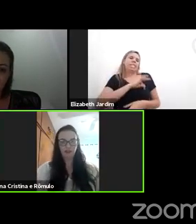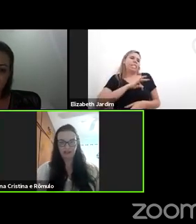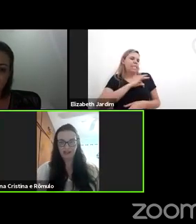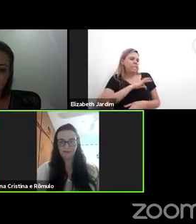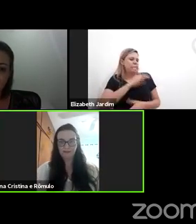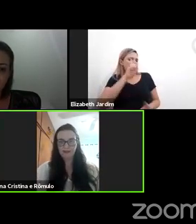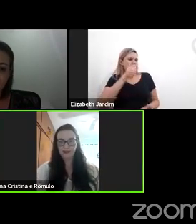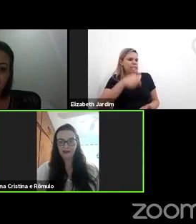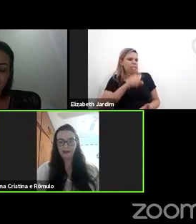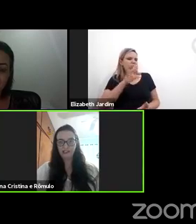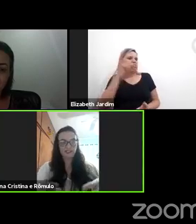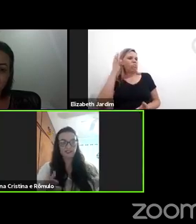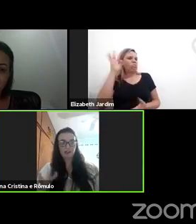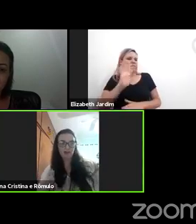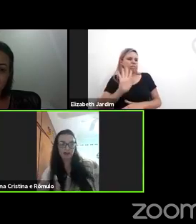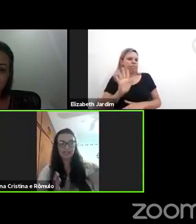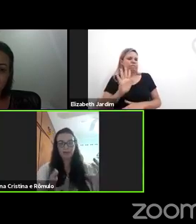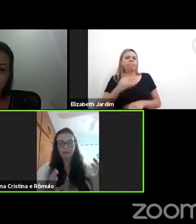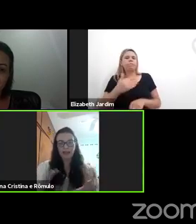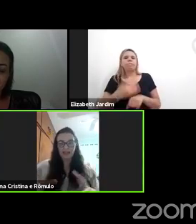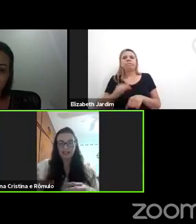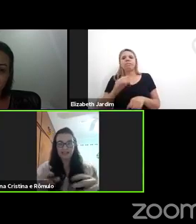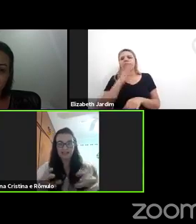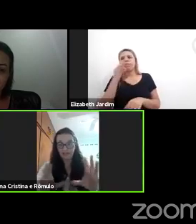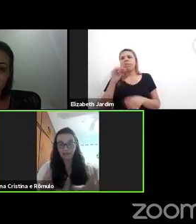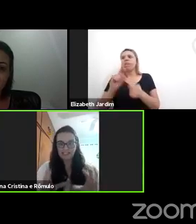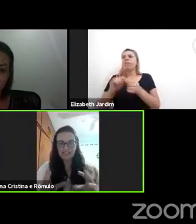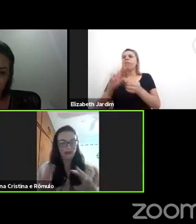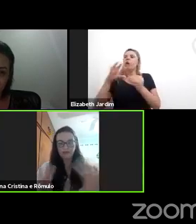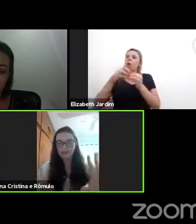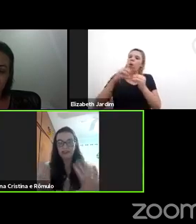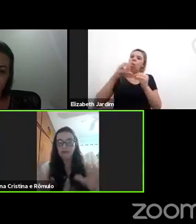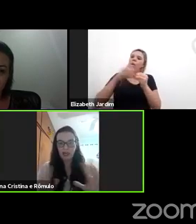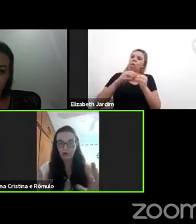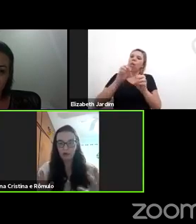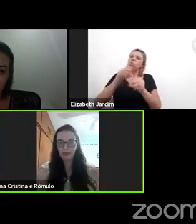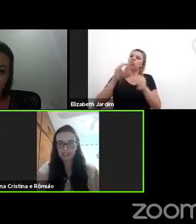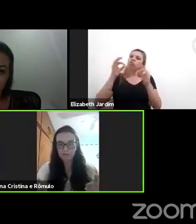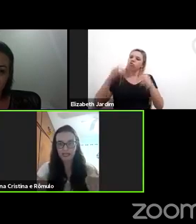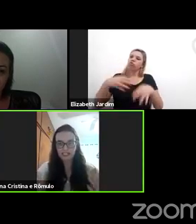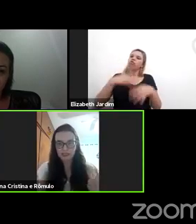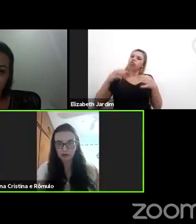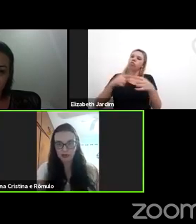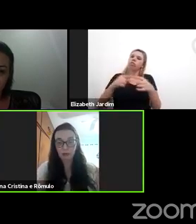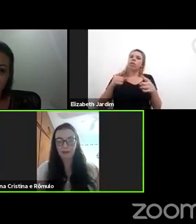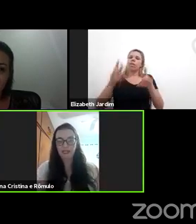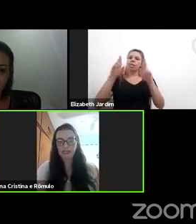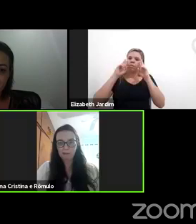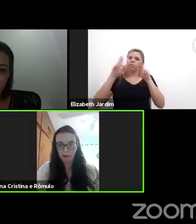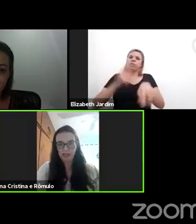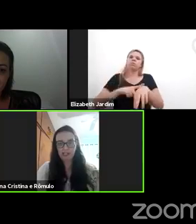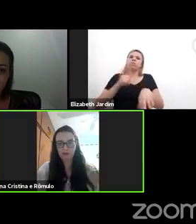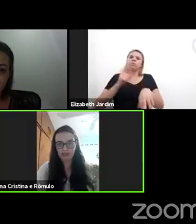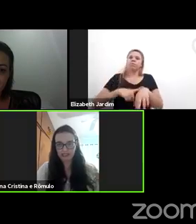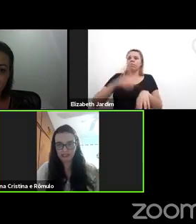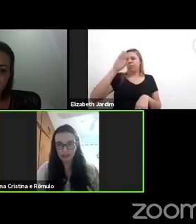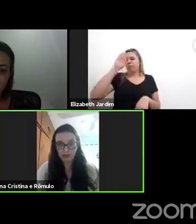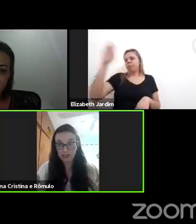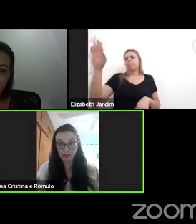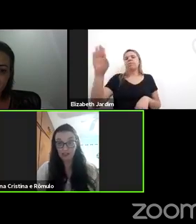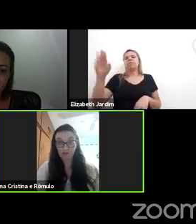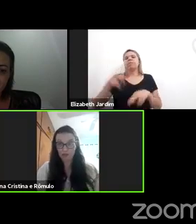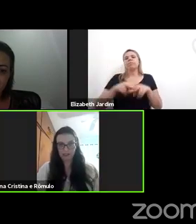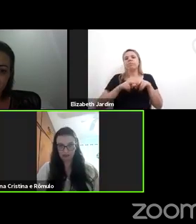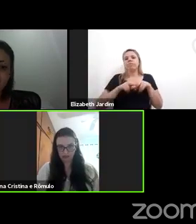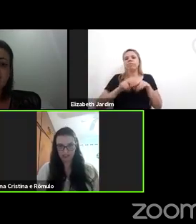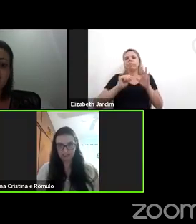só teoria, tá? Para a gente falar assim, não é assim que pega, é assado, não interrompe, respeita esse momento, principalmente por causa da síndrome de